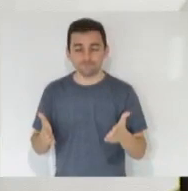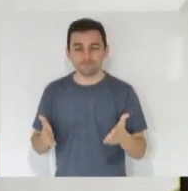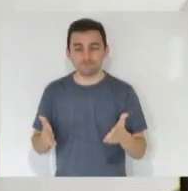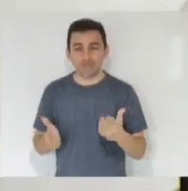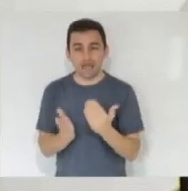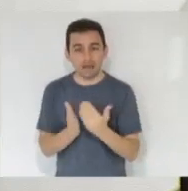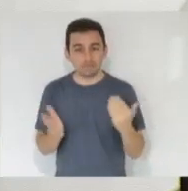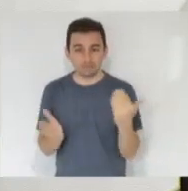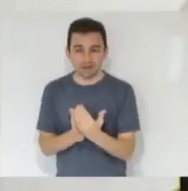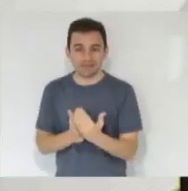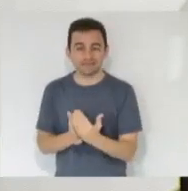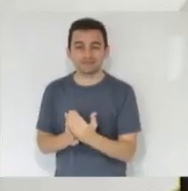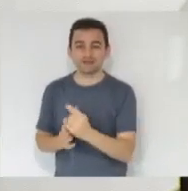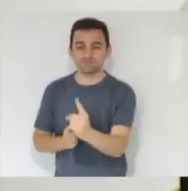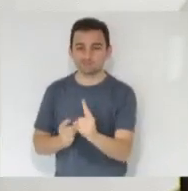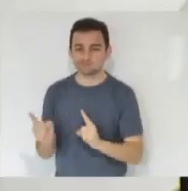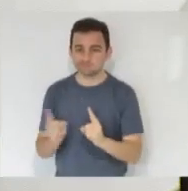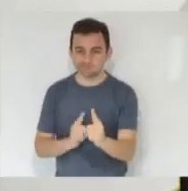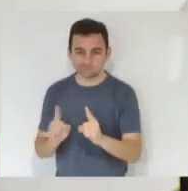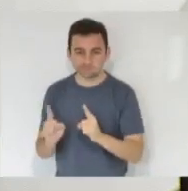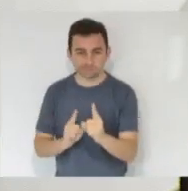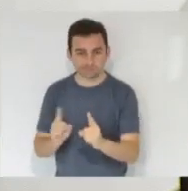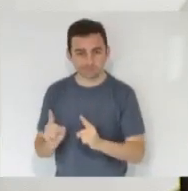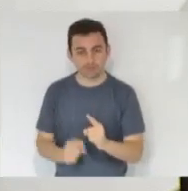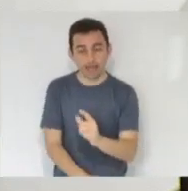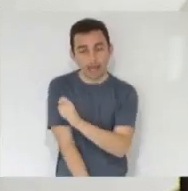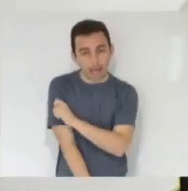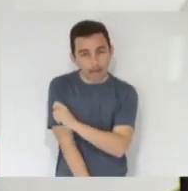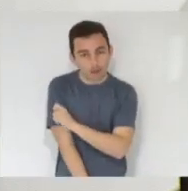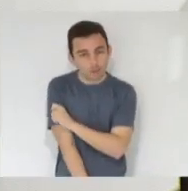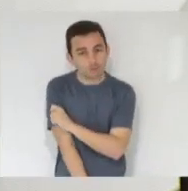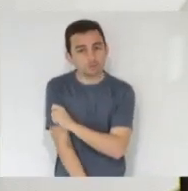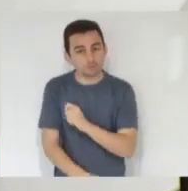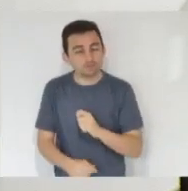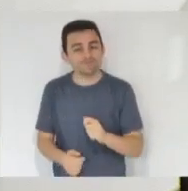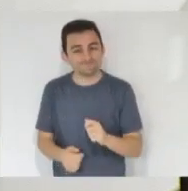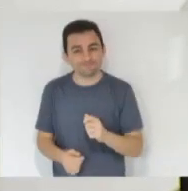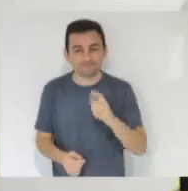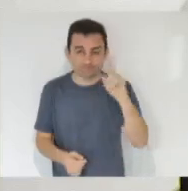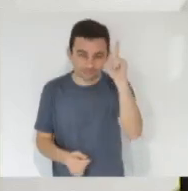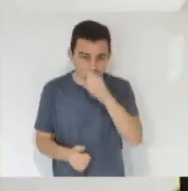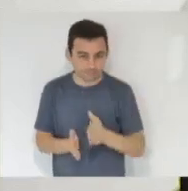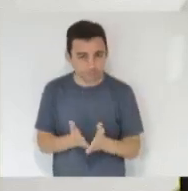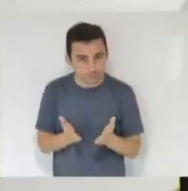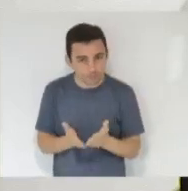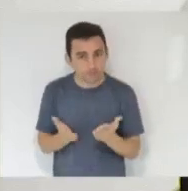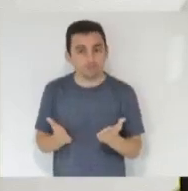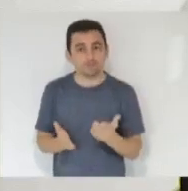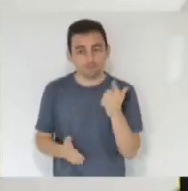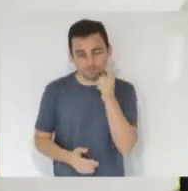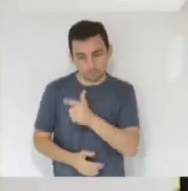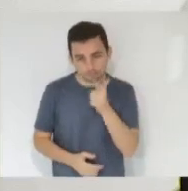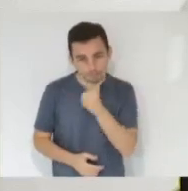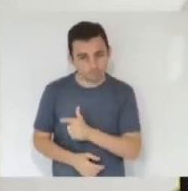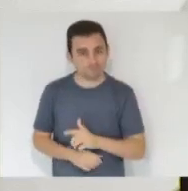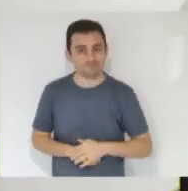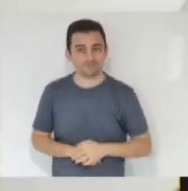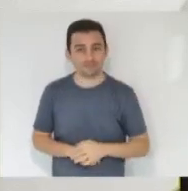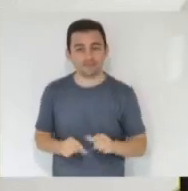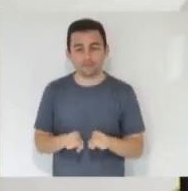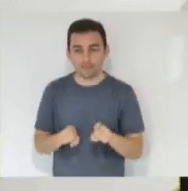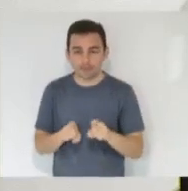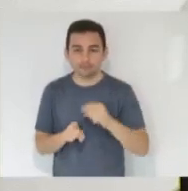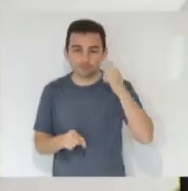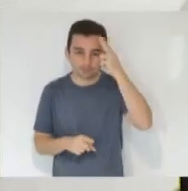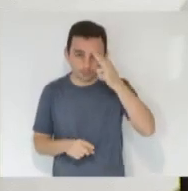abertas para receber mais estudantes carentes do nosso estado de Santa Catarina. Sonhando junto com os